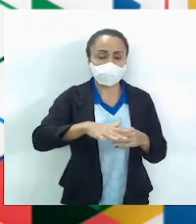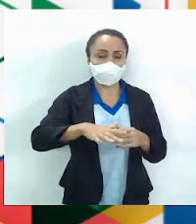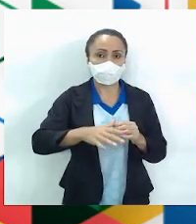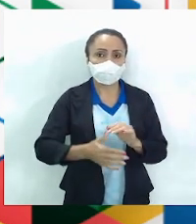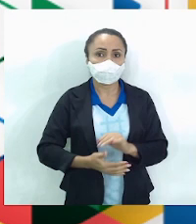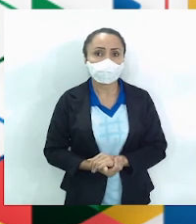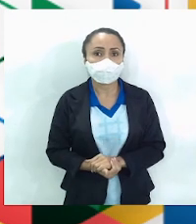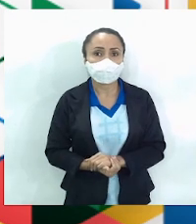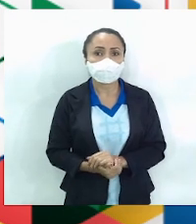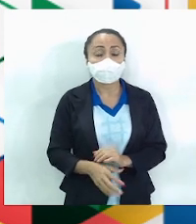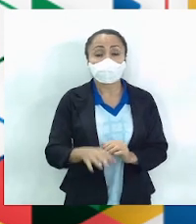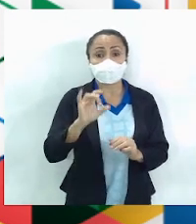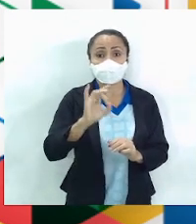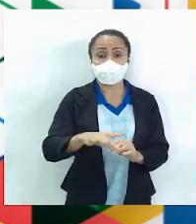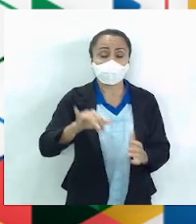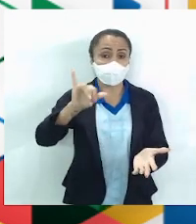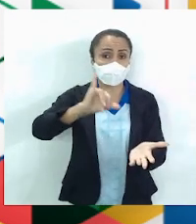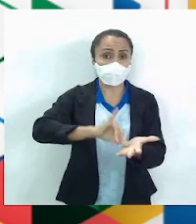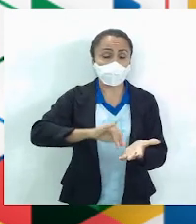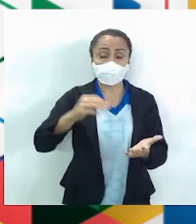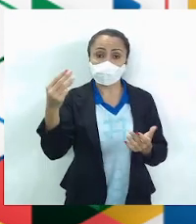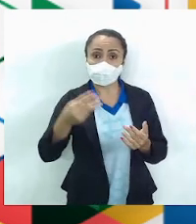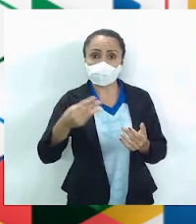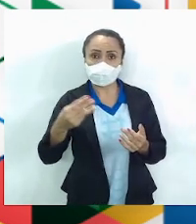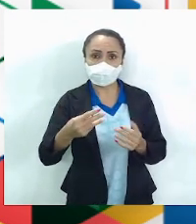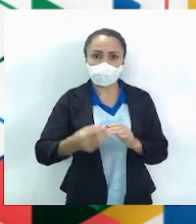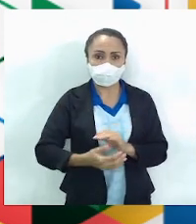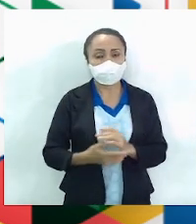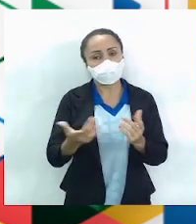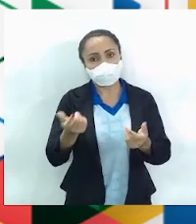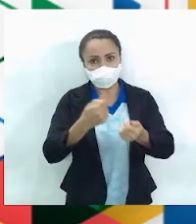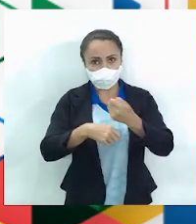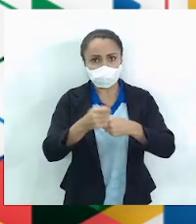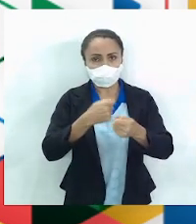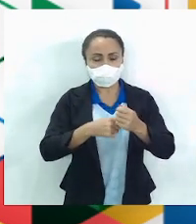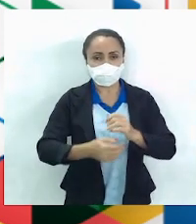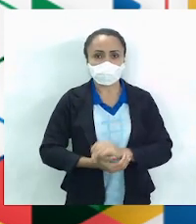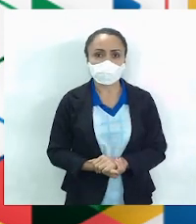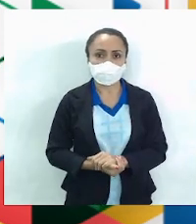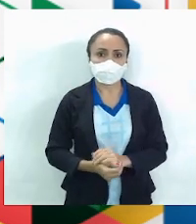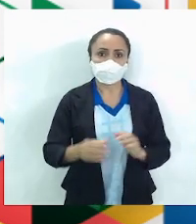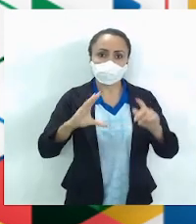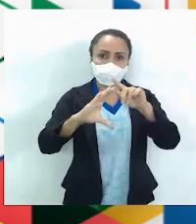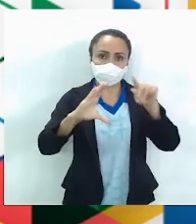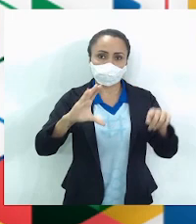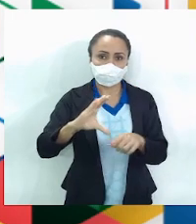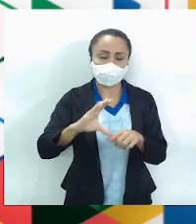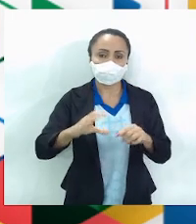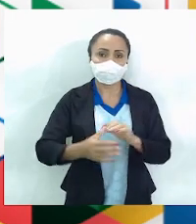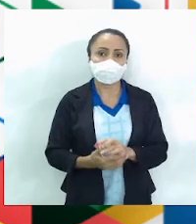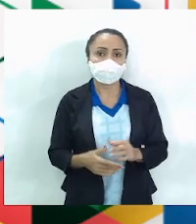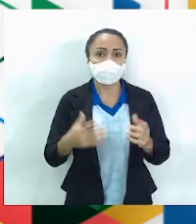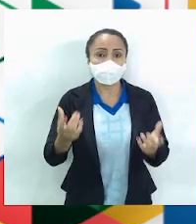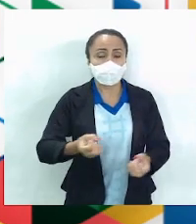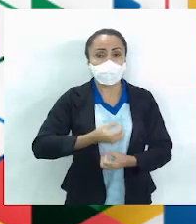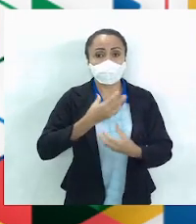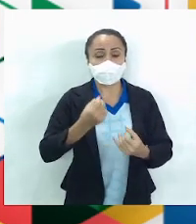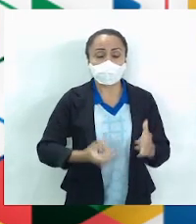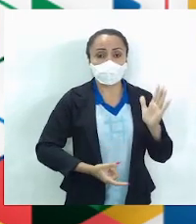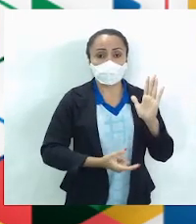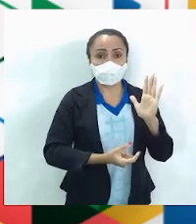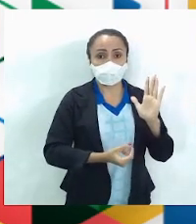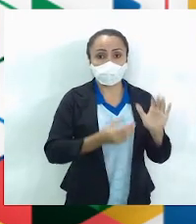esforços apenas ao setor terciário, que é comércio. C. A expressão do